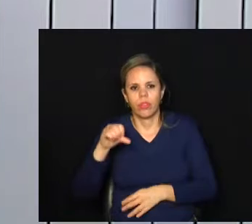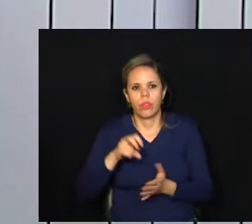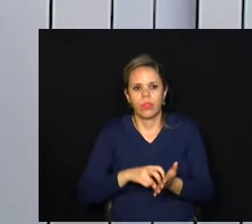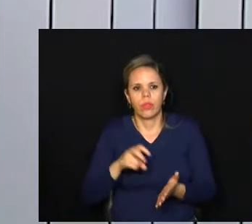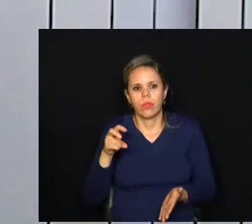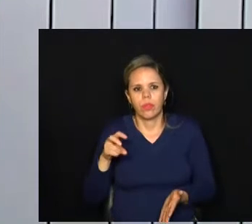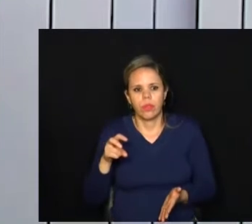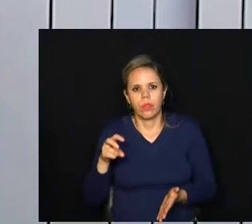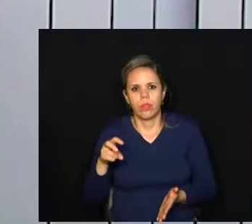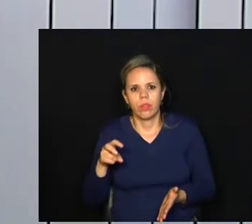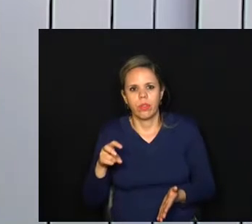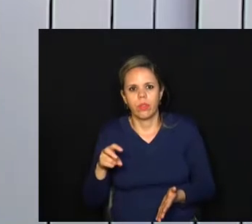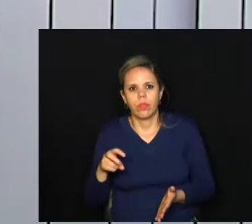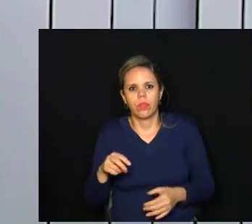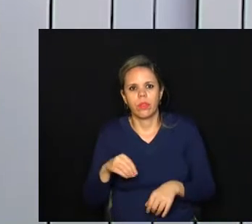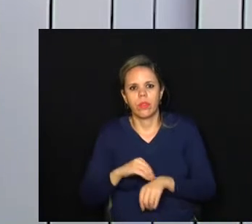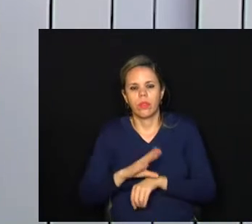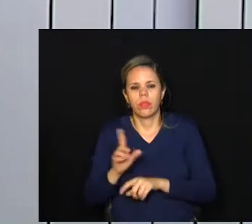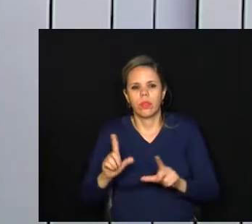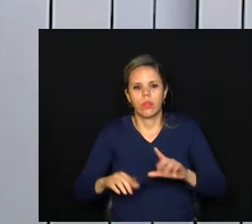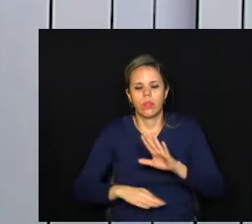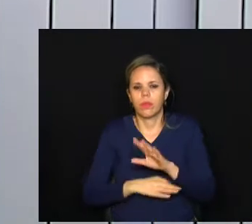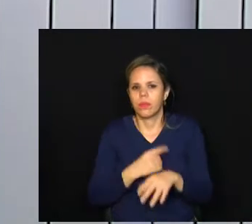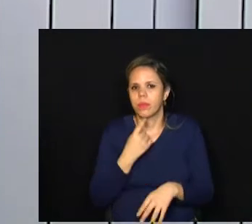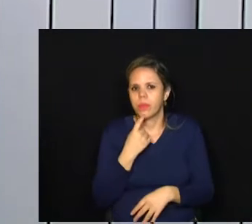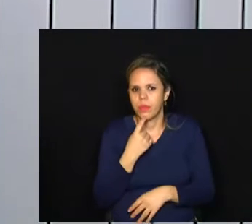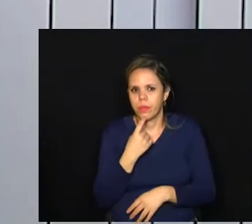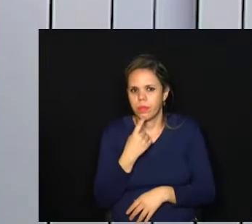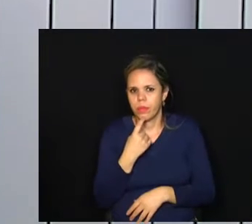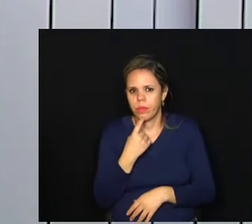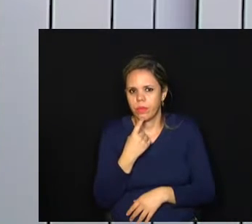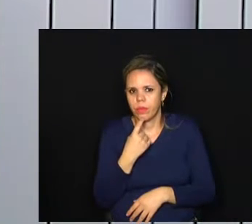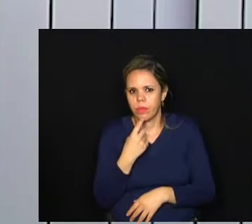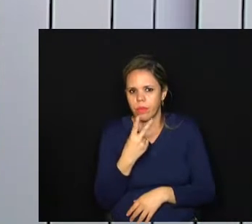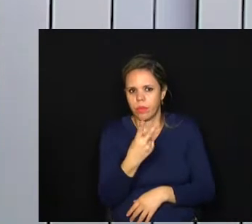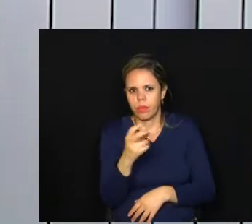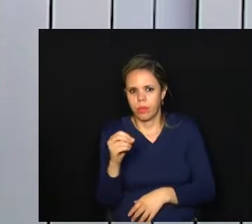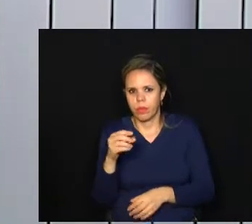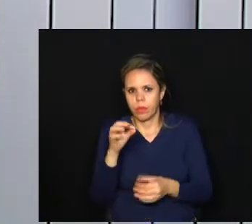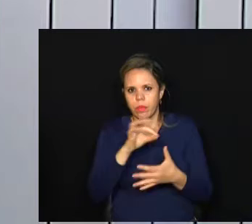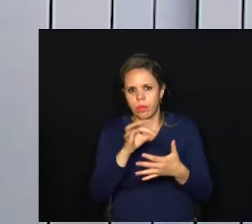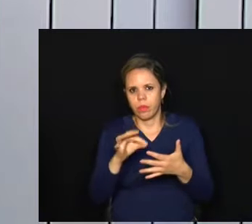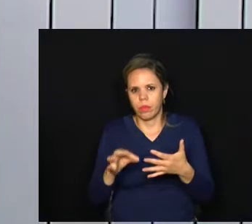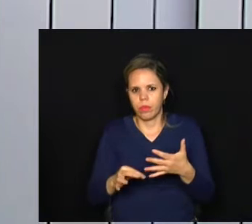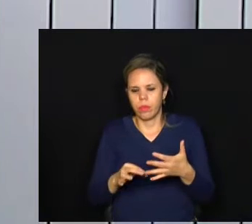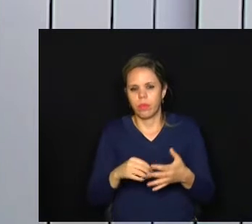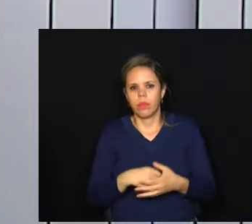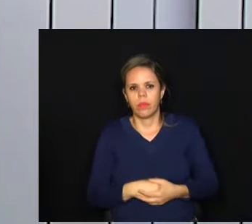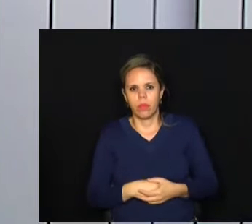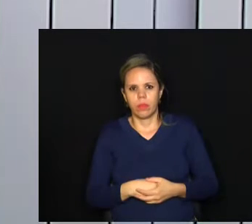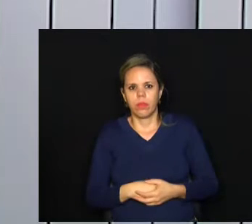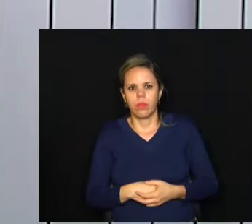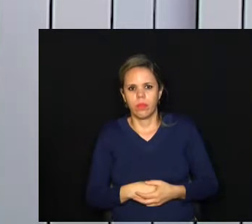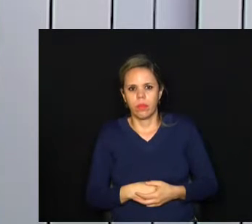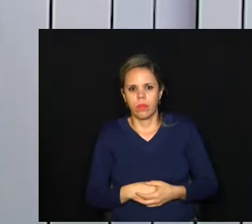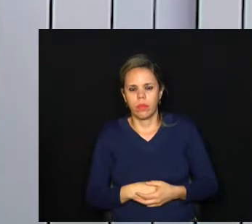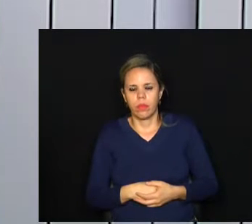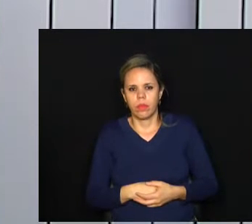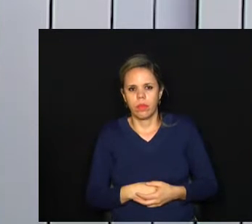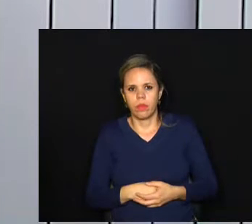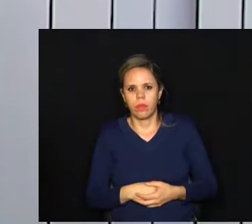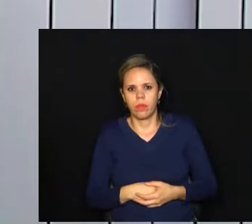da manhã, com transmissão da TV Câmara Campinas, 20 itens que compõem a pauta. Entre eles